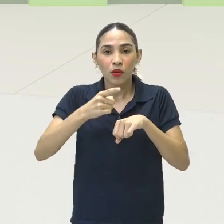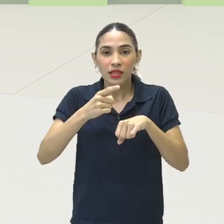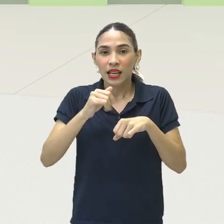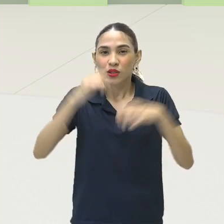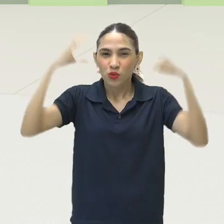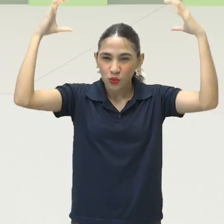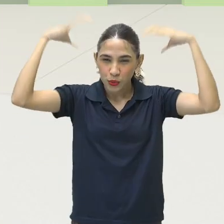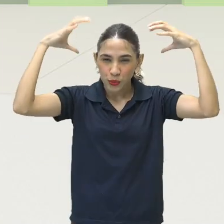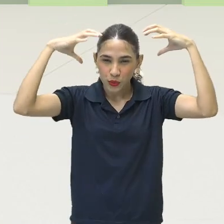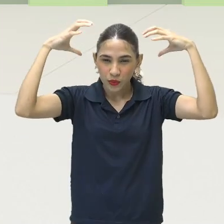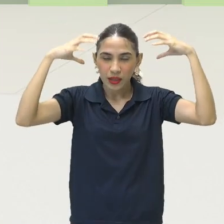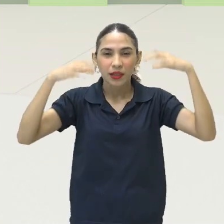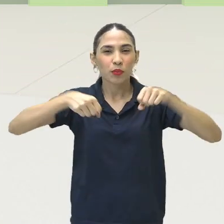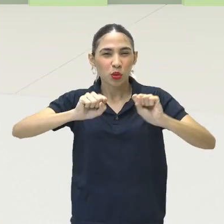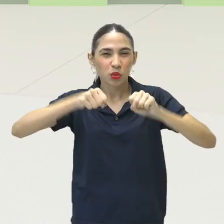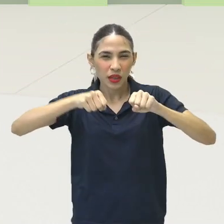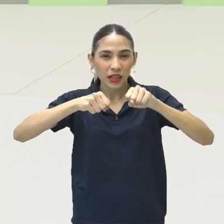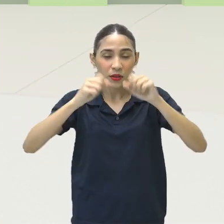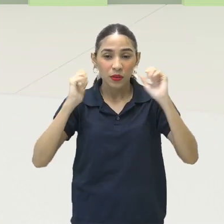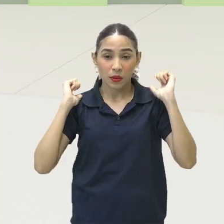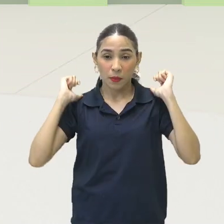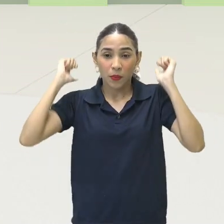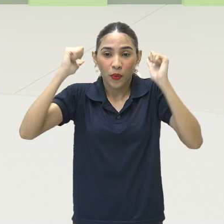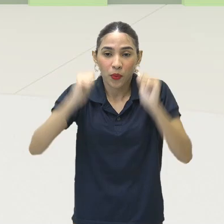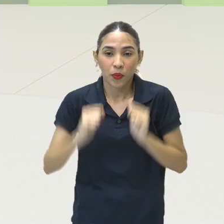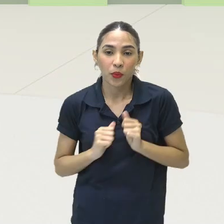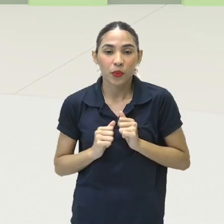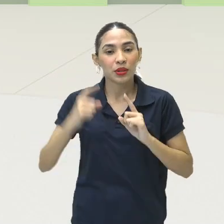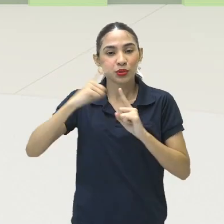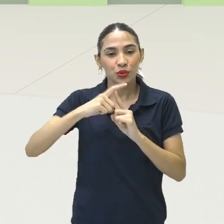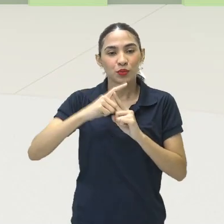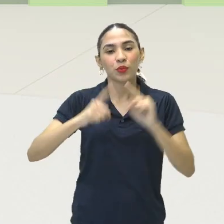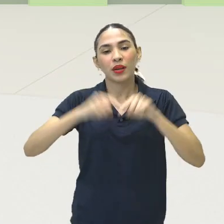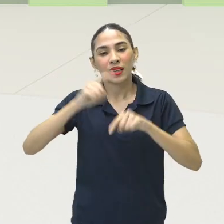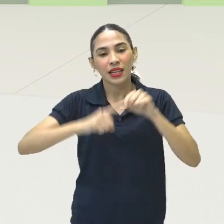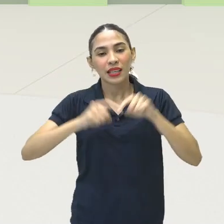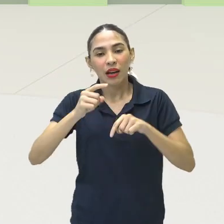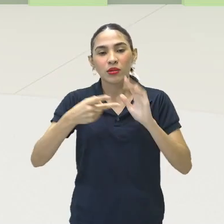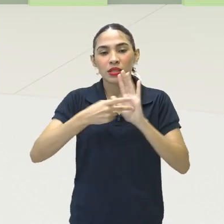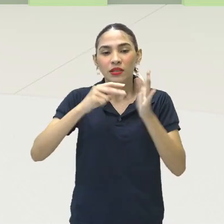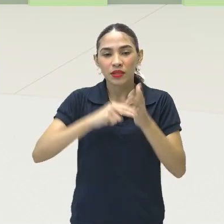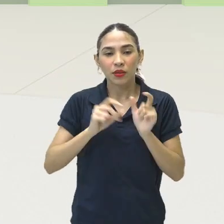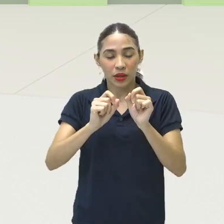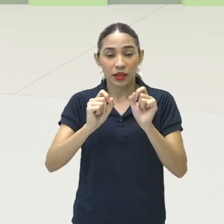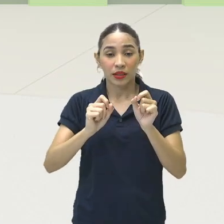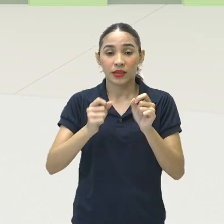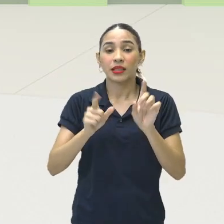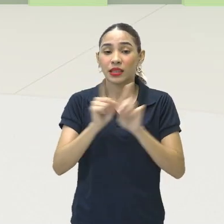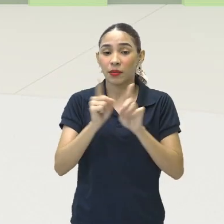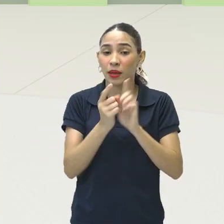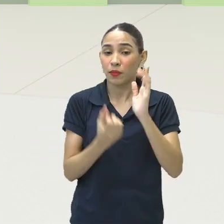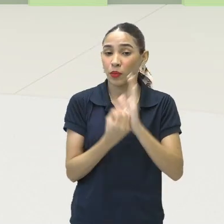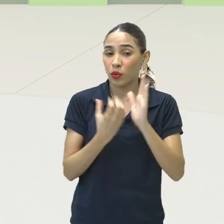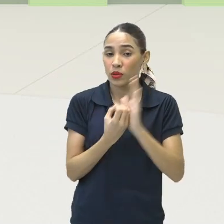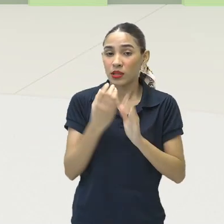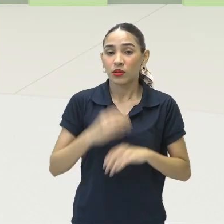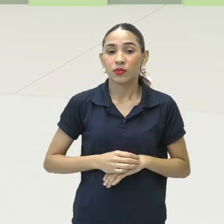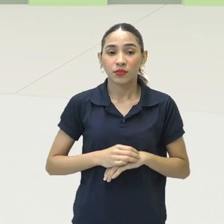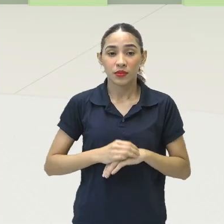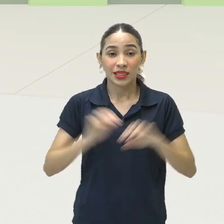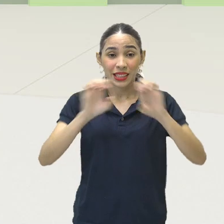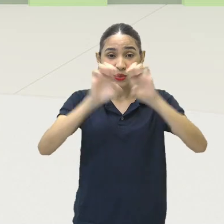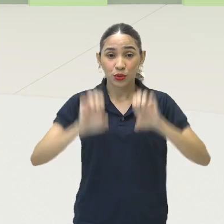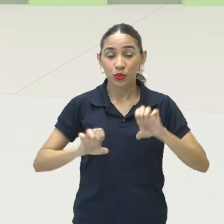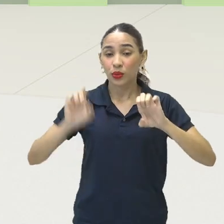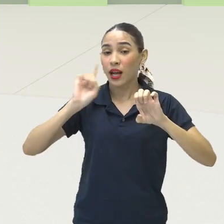da chuva, principalmente motoqueiro, se protege da chuva com esse tipo de material, quer dizer que foi produzido a partir daqui, ó,